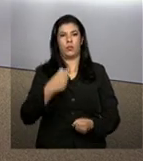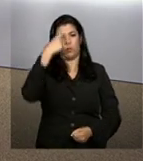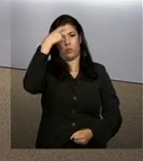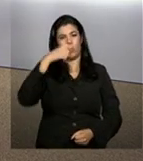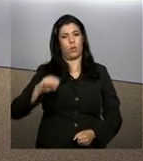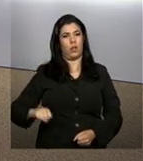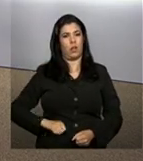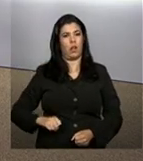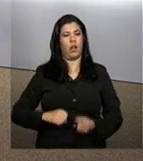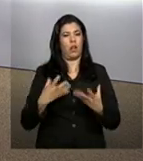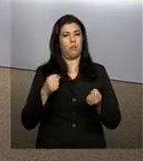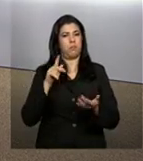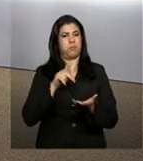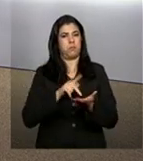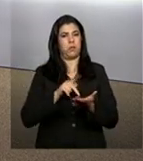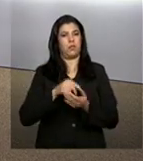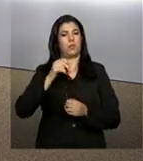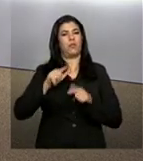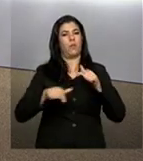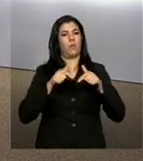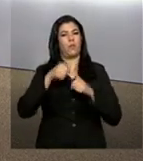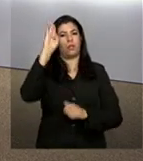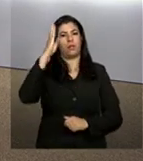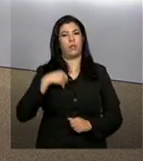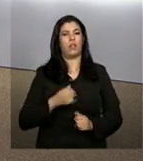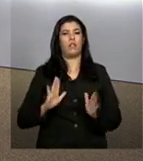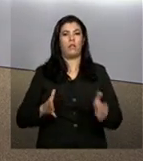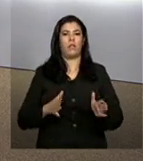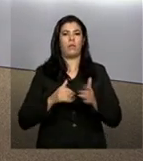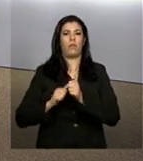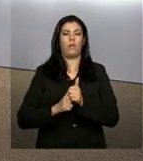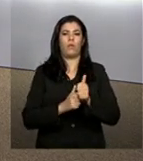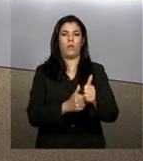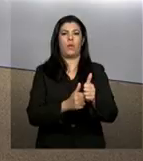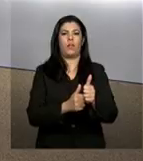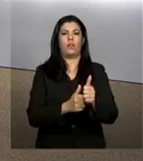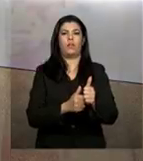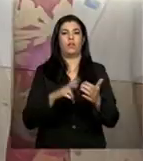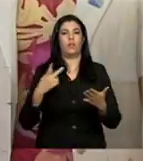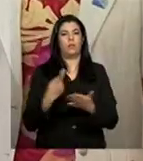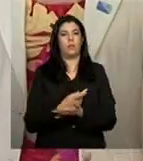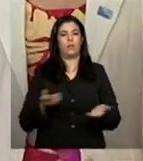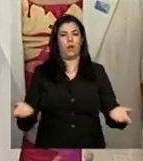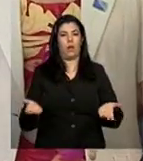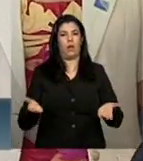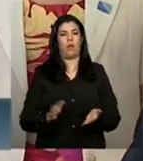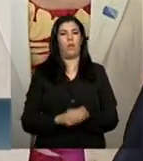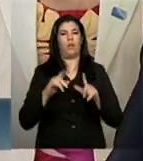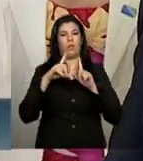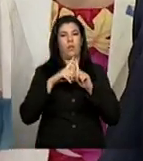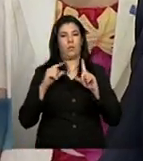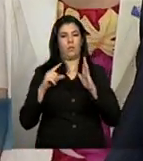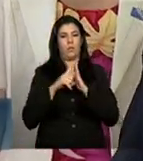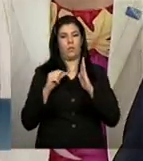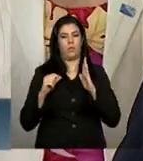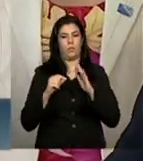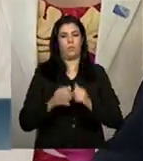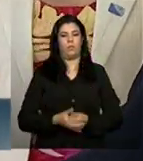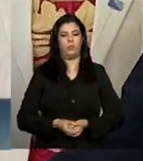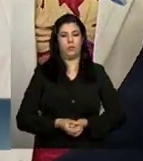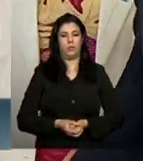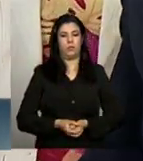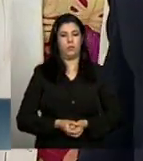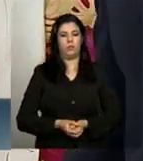funções aqui no Brasil. Vamos acompanhar agora a solenidade que começa neste momento. Ana Ruiz